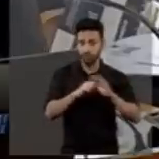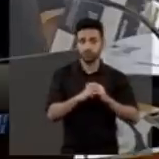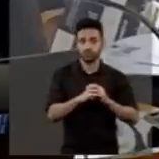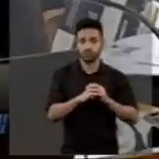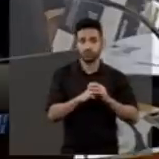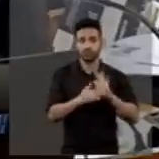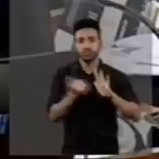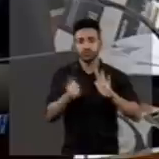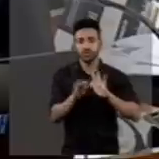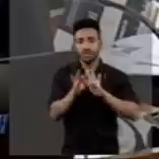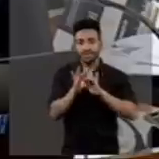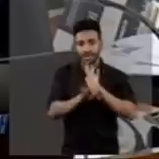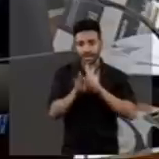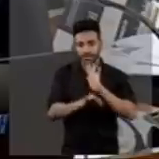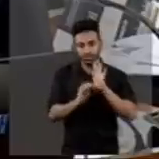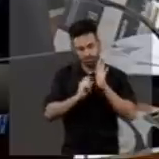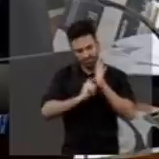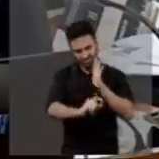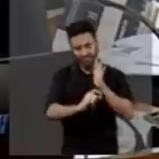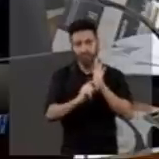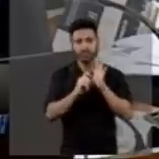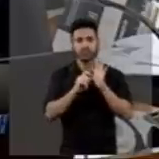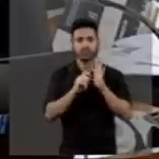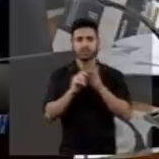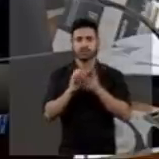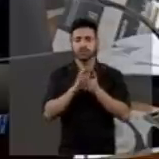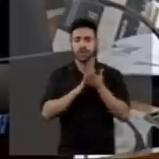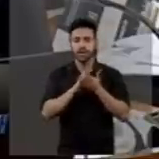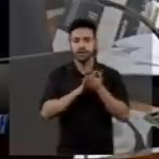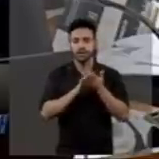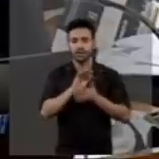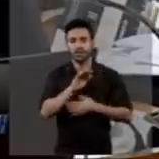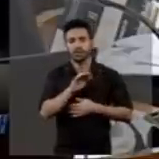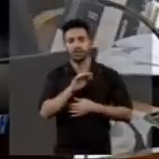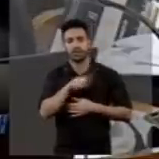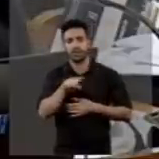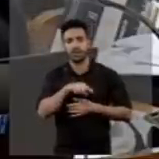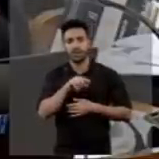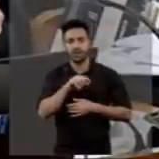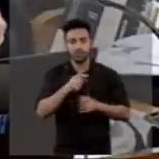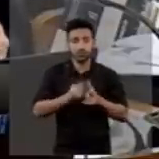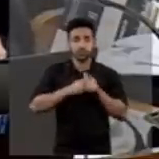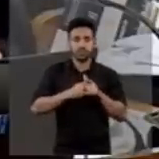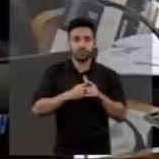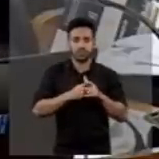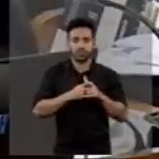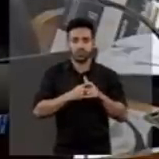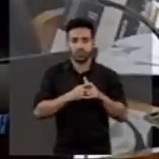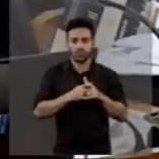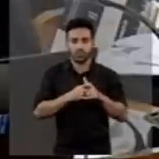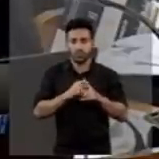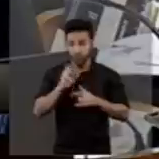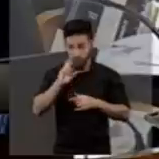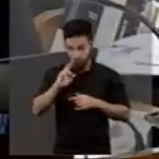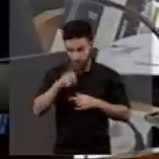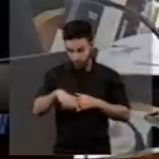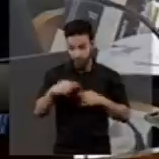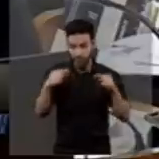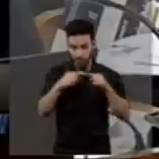de texto, retirando somente o efeito, sem efeito suspensivo. Ou seja, então, Vossa Excelência julga